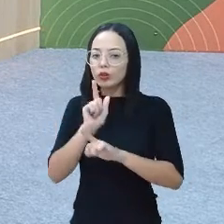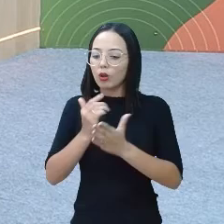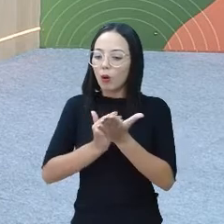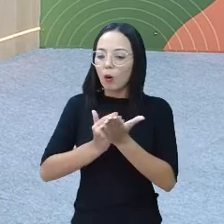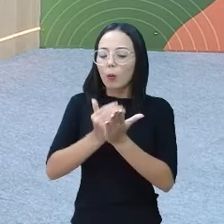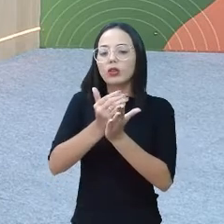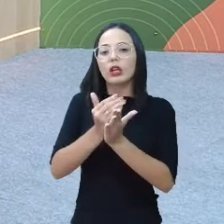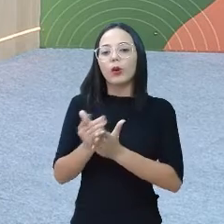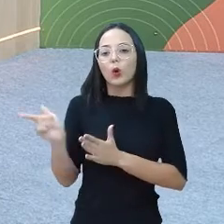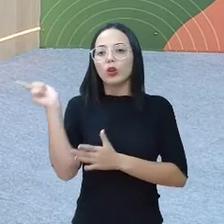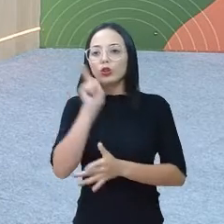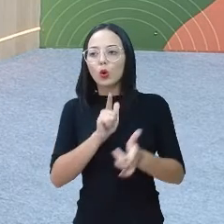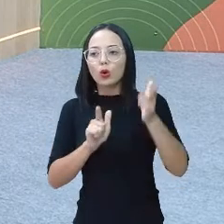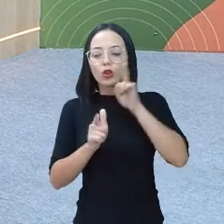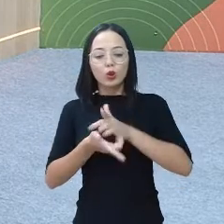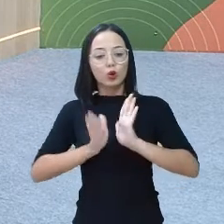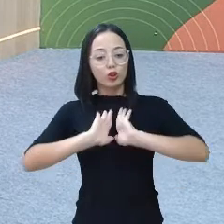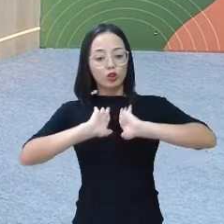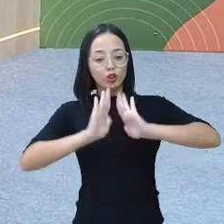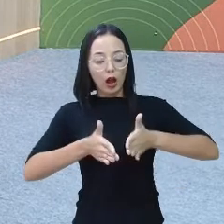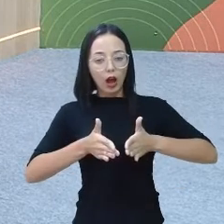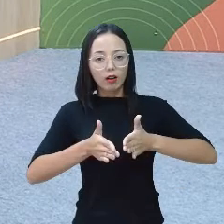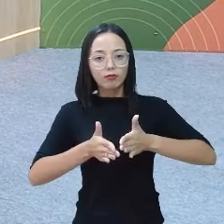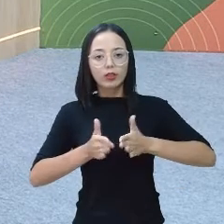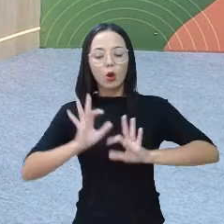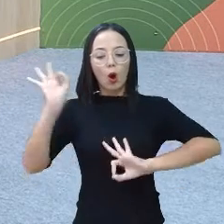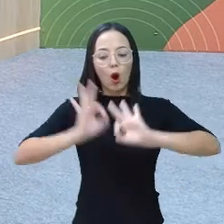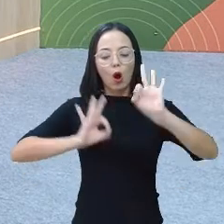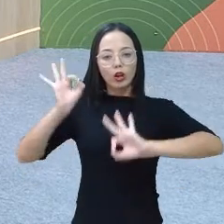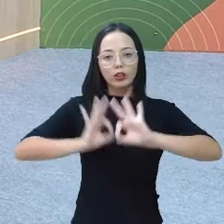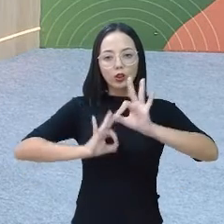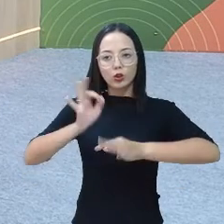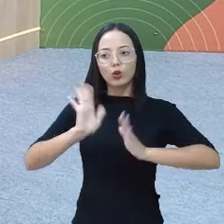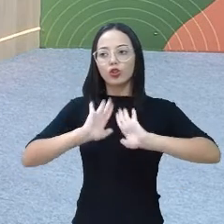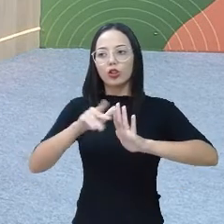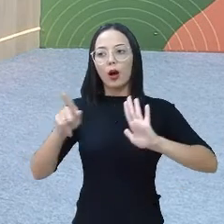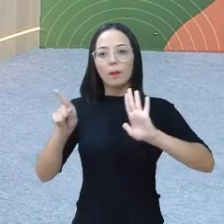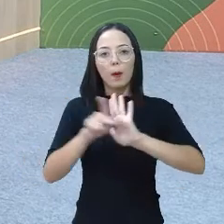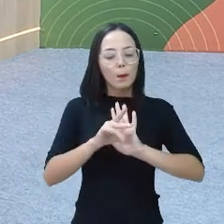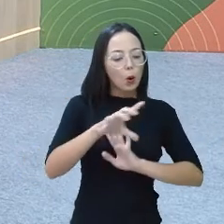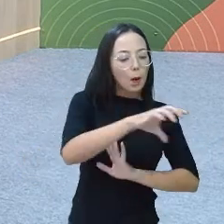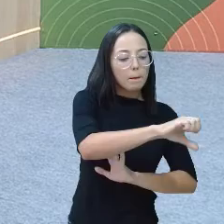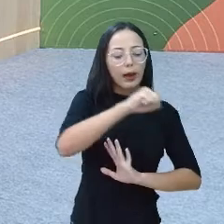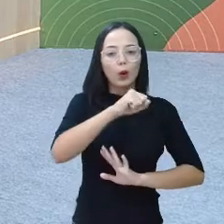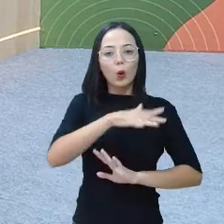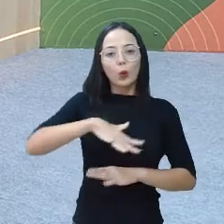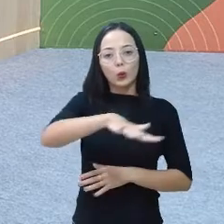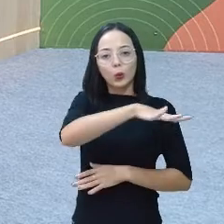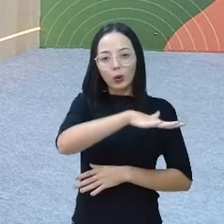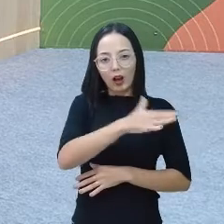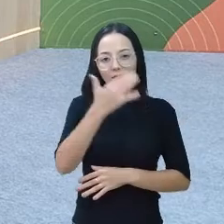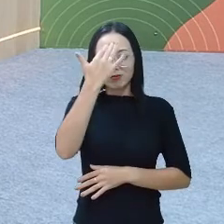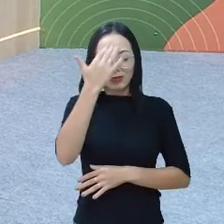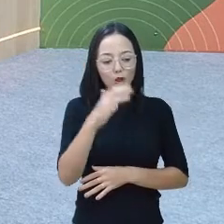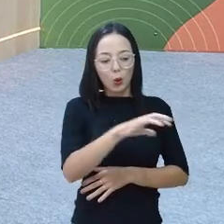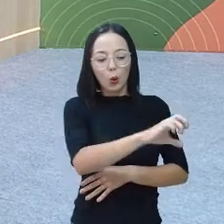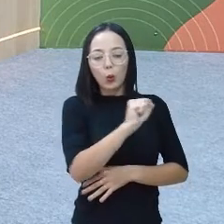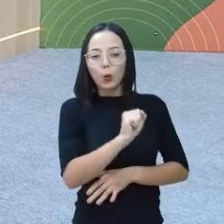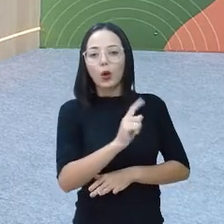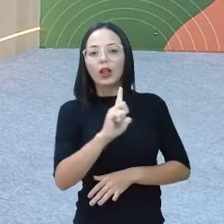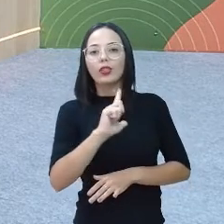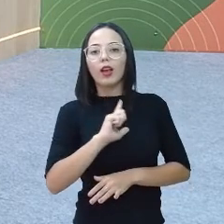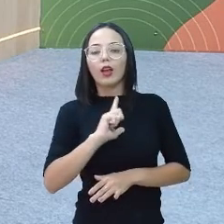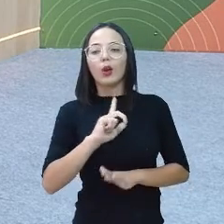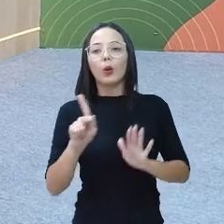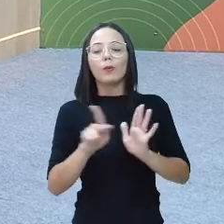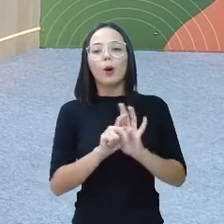iniciava, conquistou, aí capitulou, ou seja, capturou aquele território. Então, por meio da capitulação, ele ia tendo